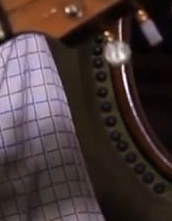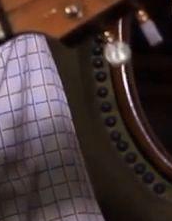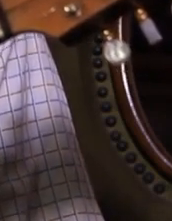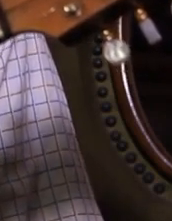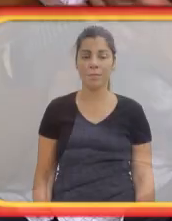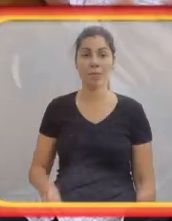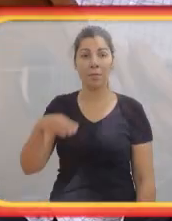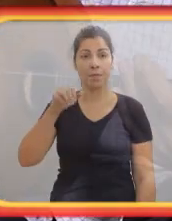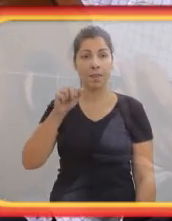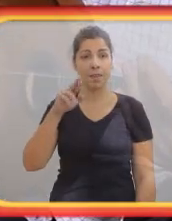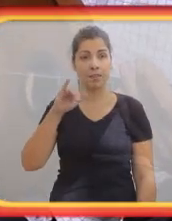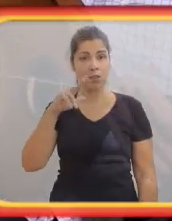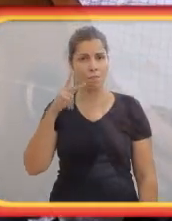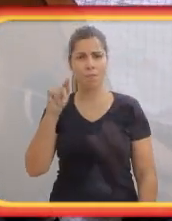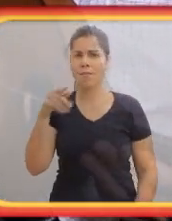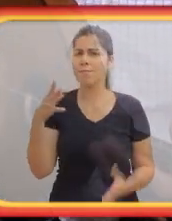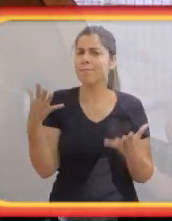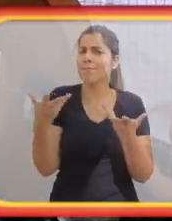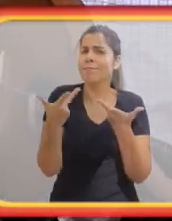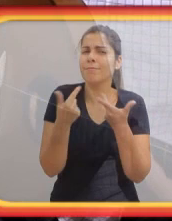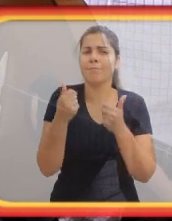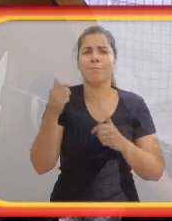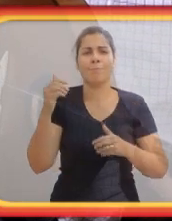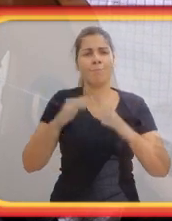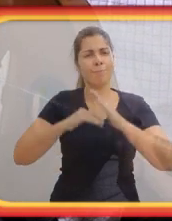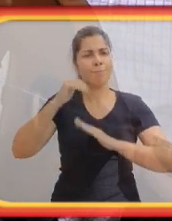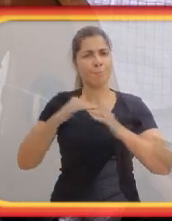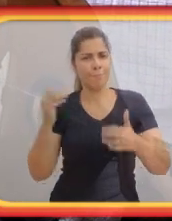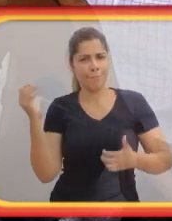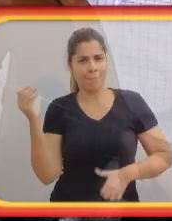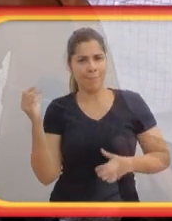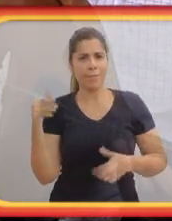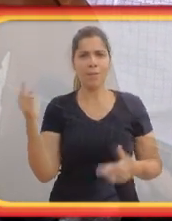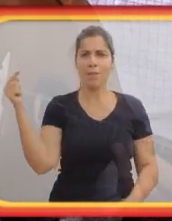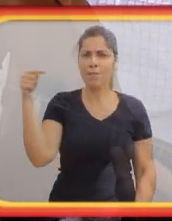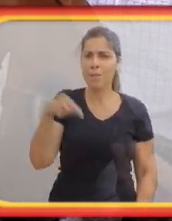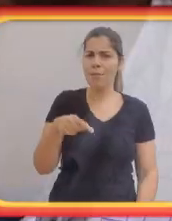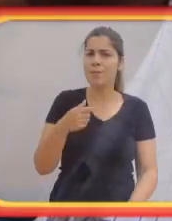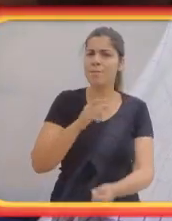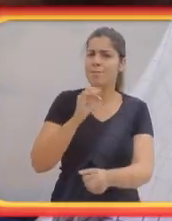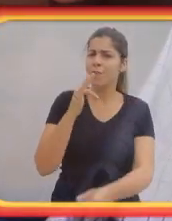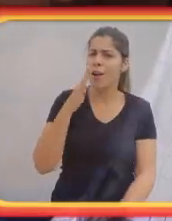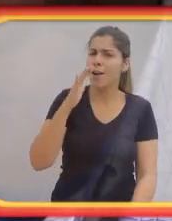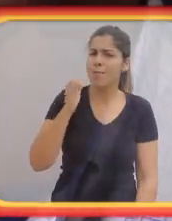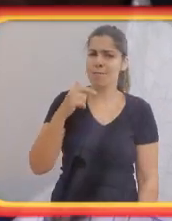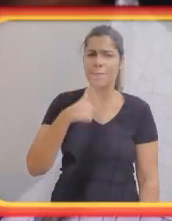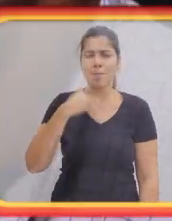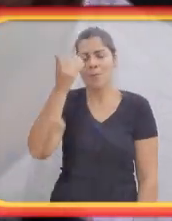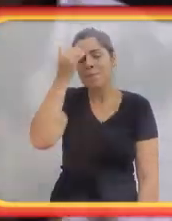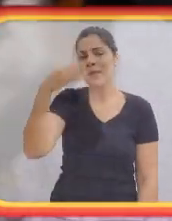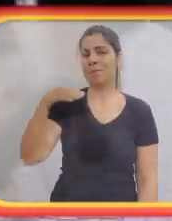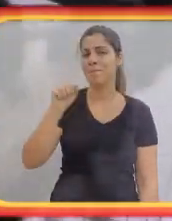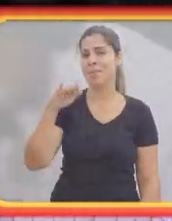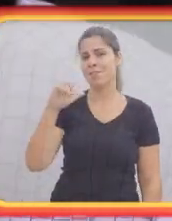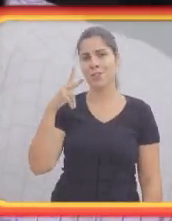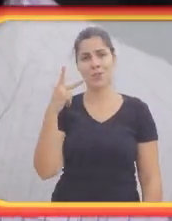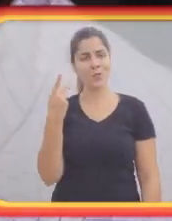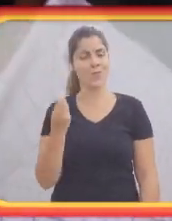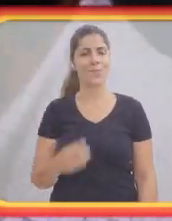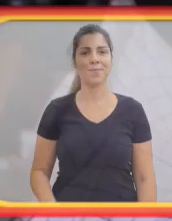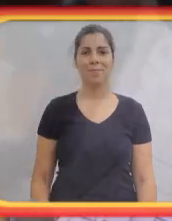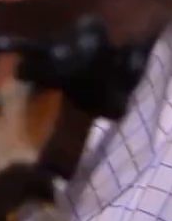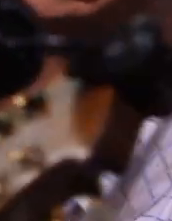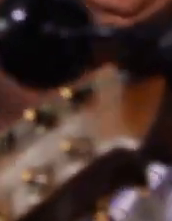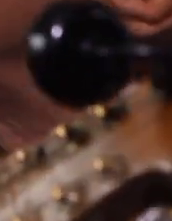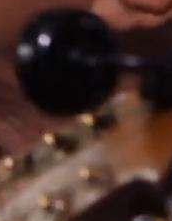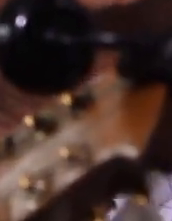Marcinho é um excelente bandolinista. E ele toca violão, então ele veio dar uma